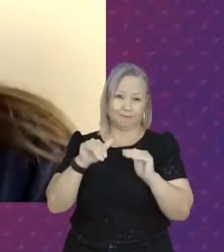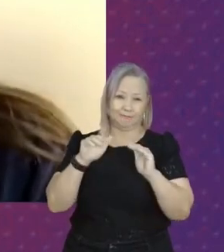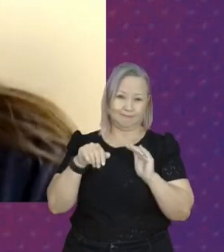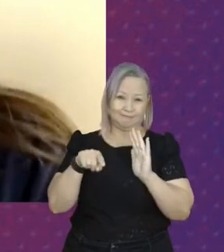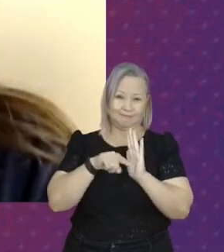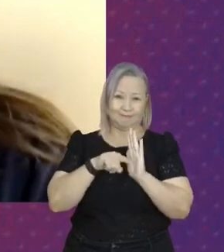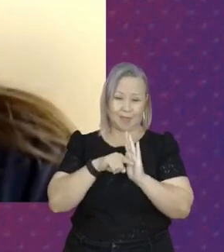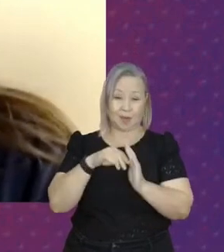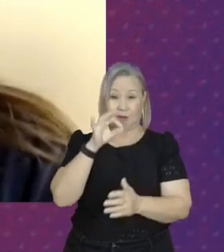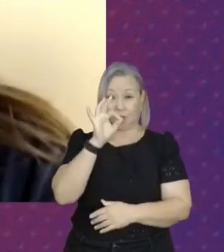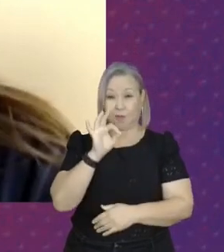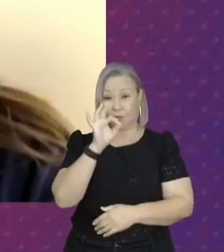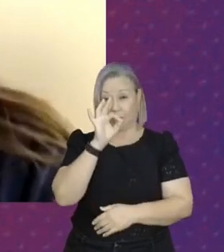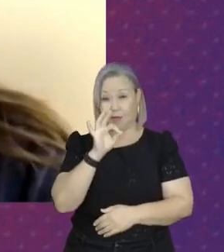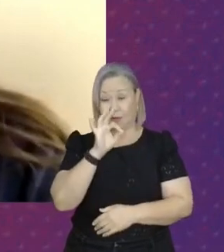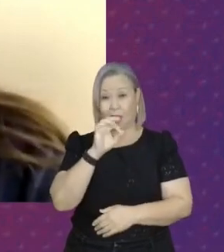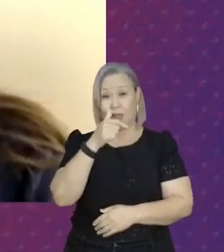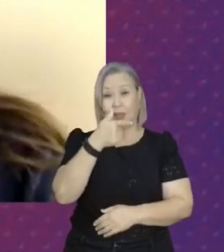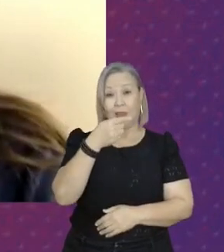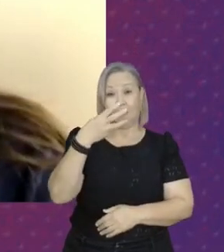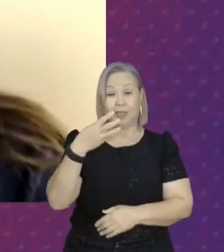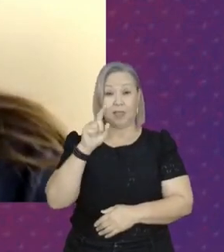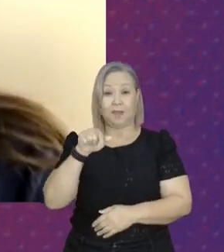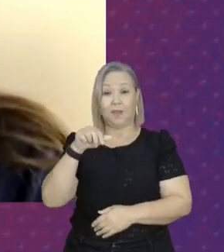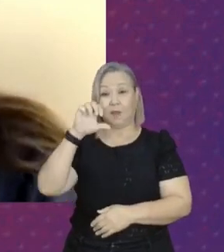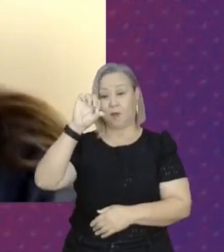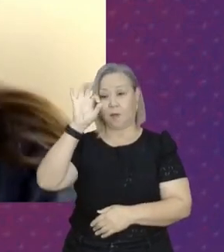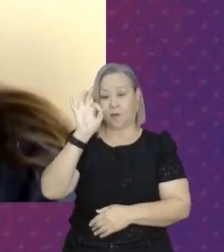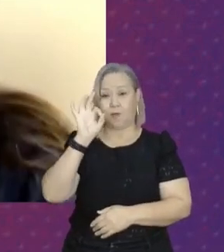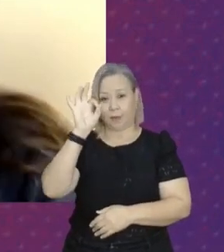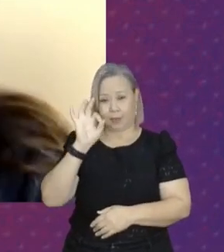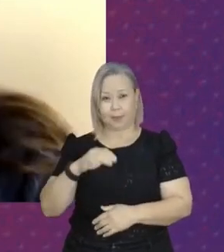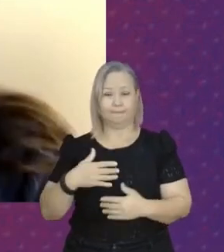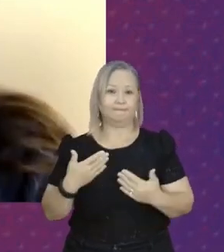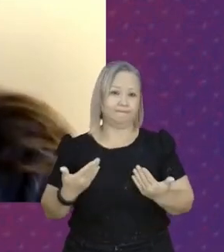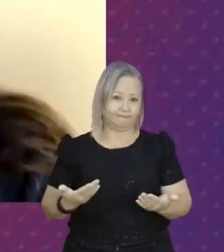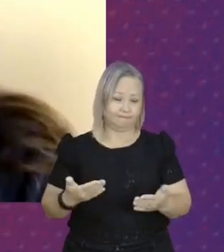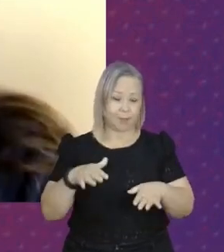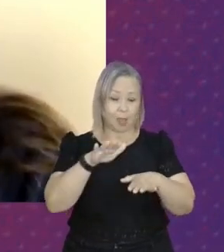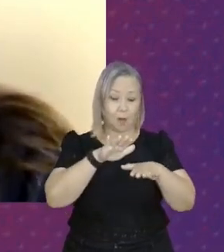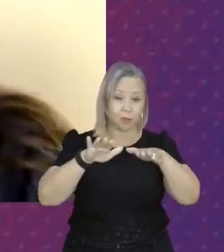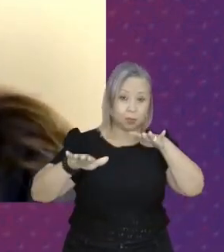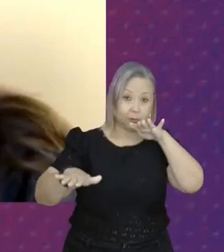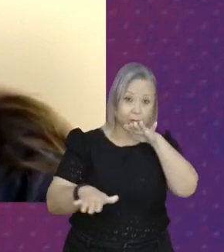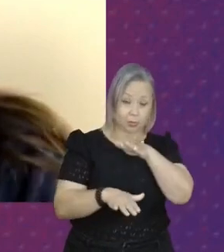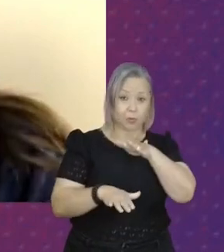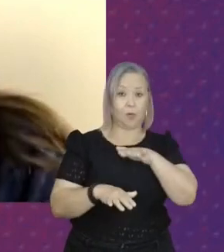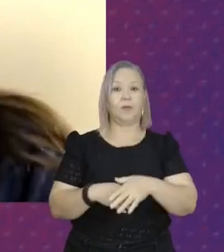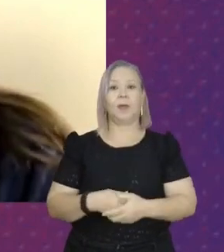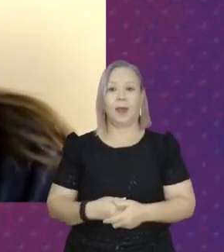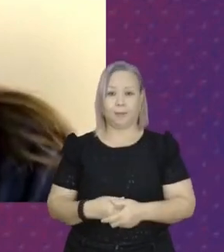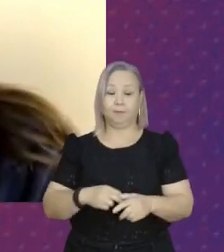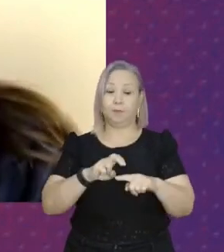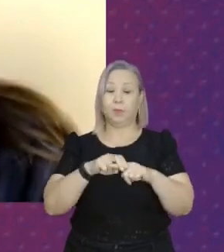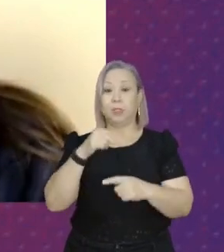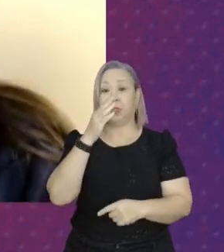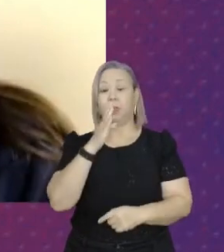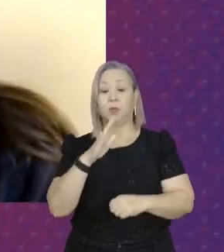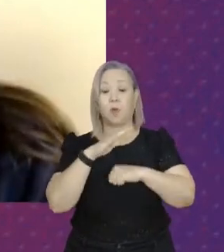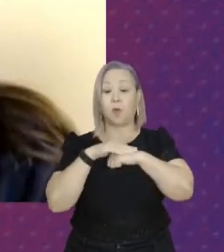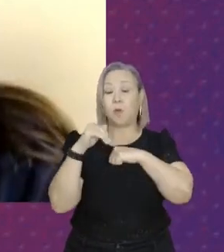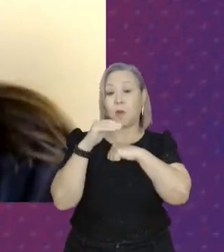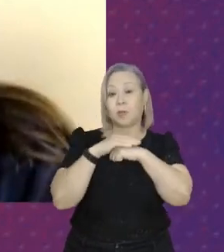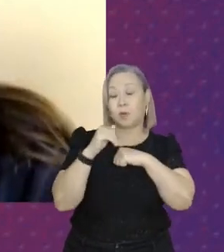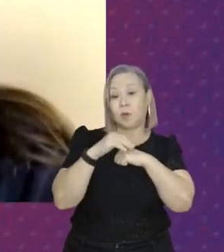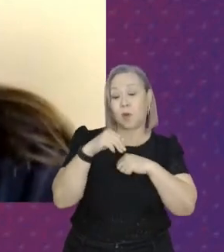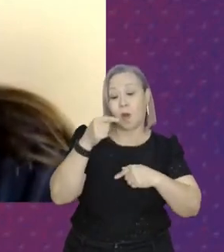esse percentual era de 23,9%. Então, tem uma desigualdade aí persistente, por isso que o Brasil Carinhoso